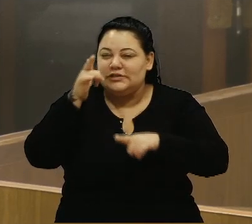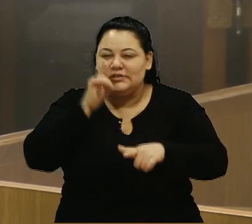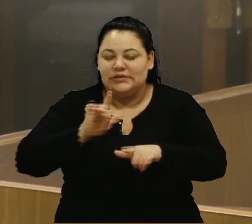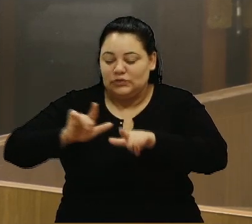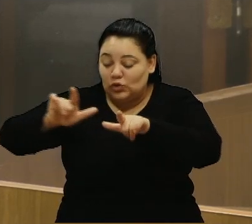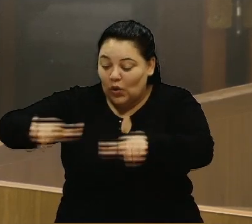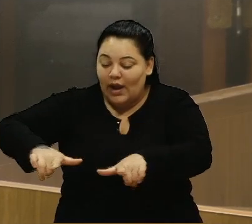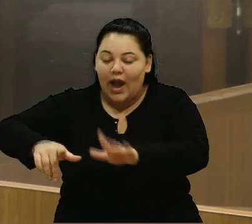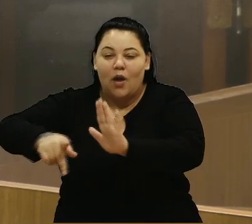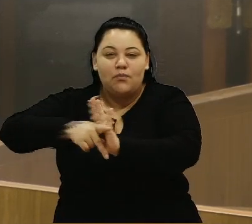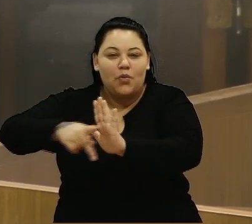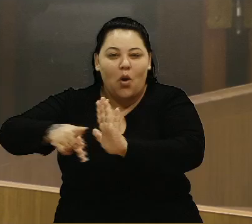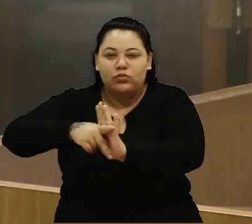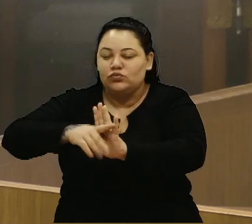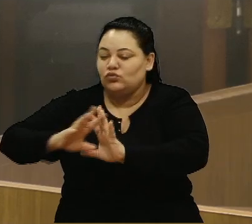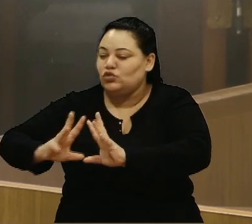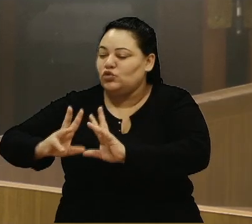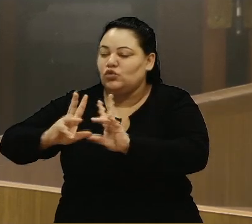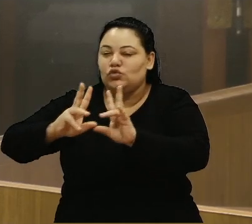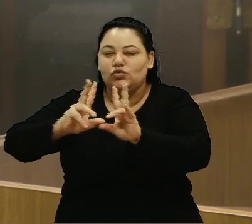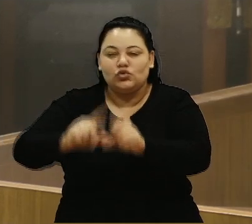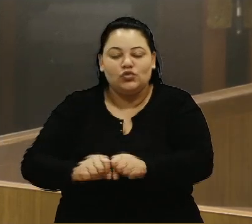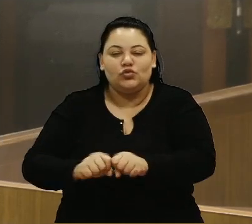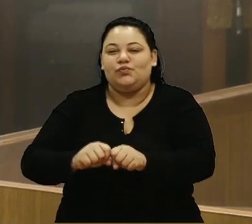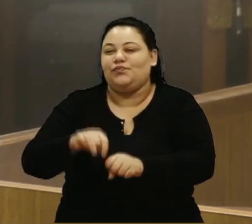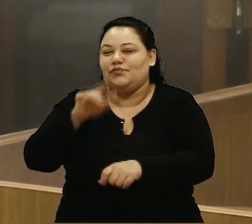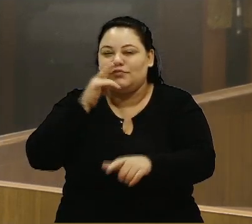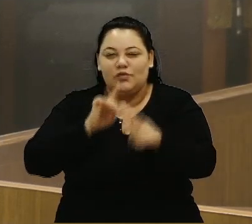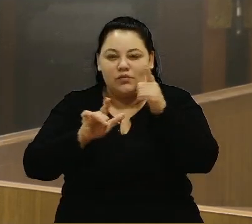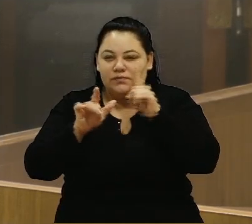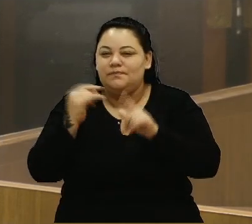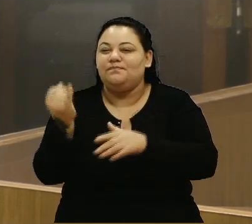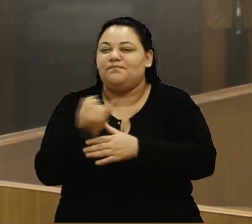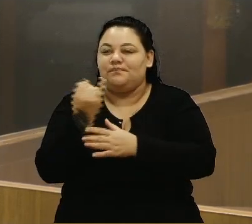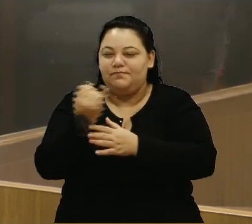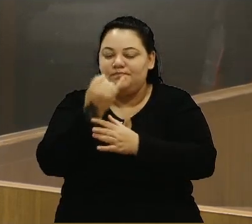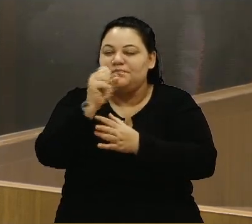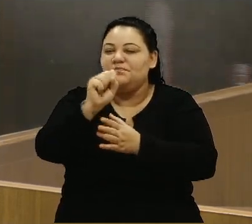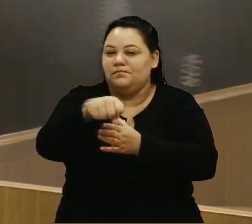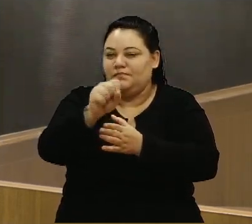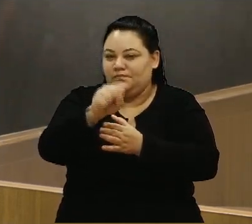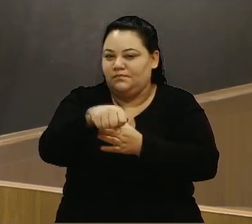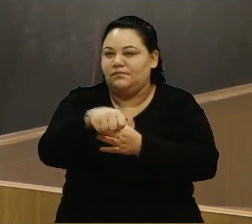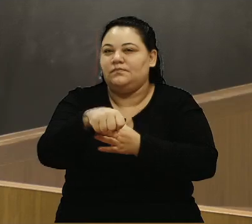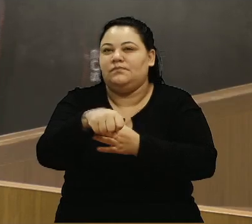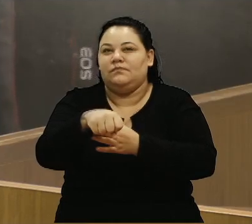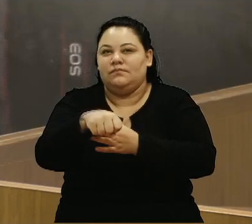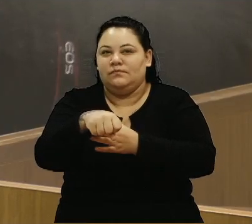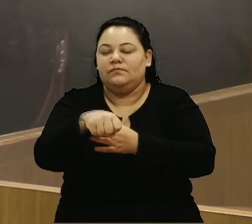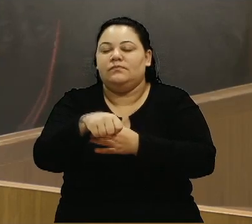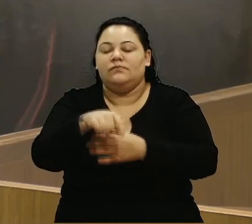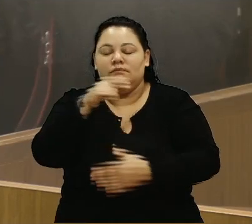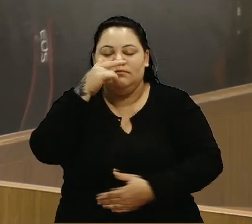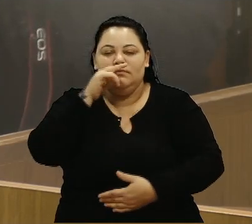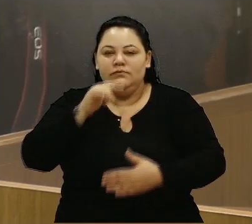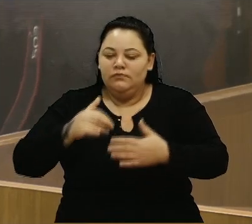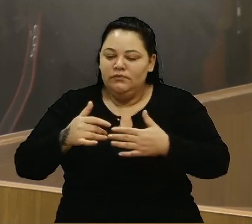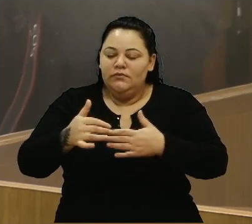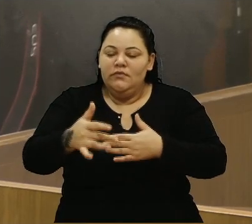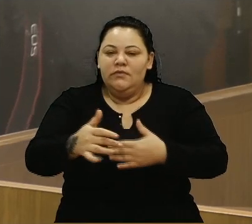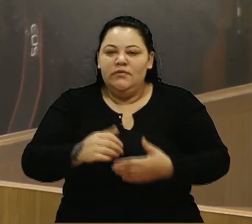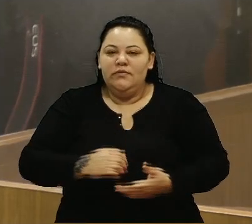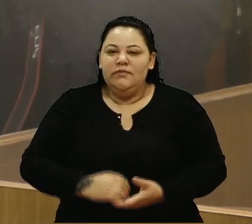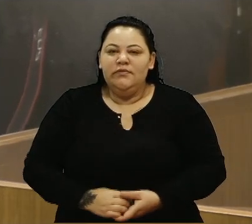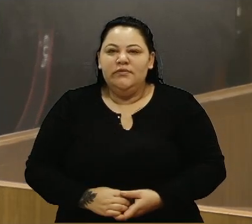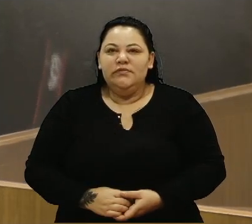própria, tudo isso são conquistas que foram deliberadas ao longo do tempo.